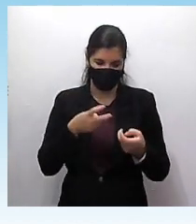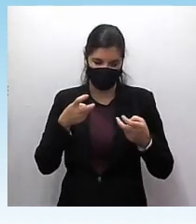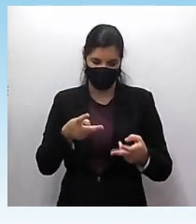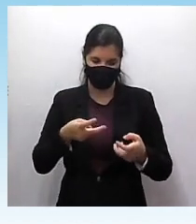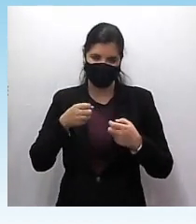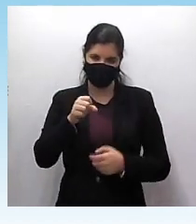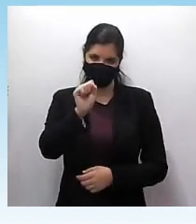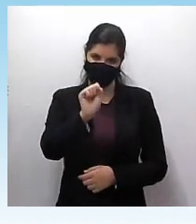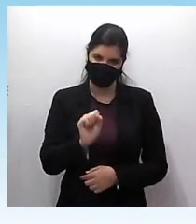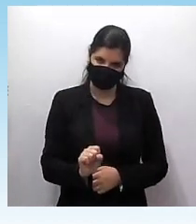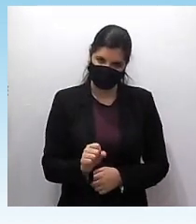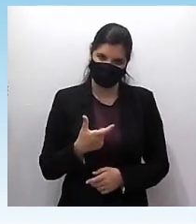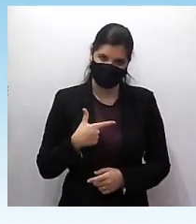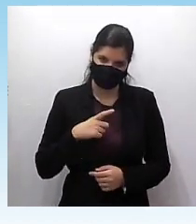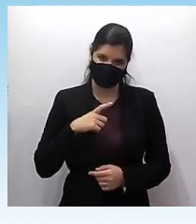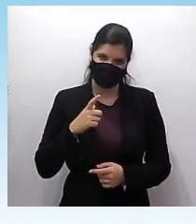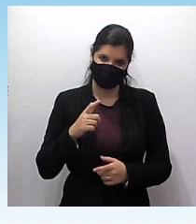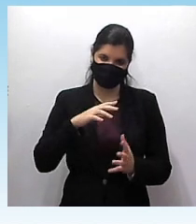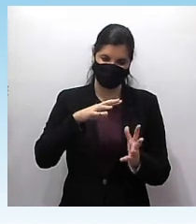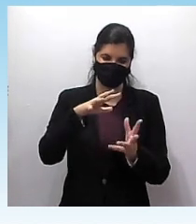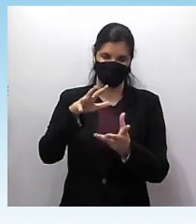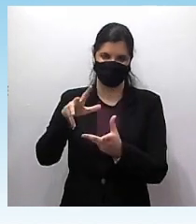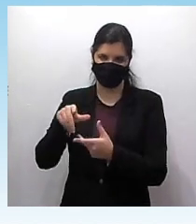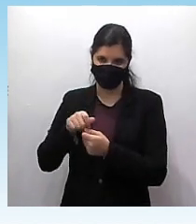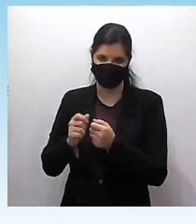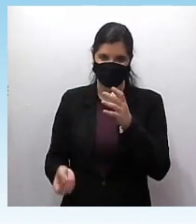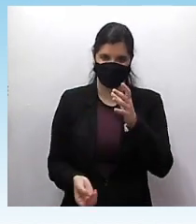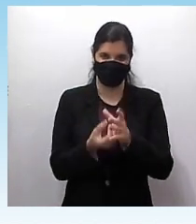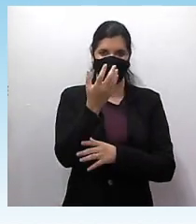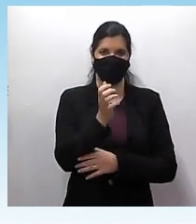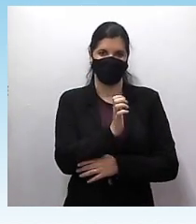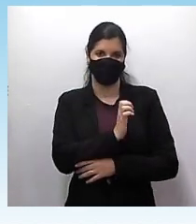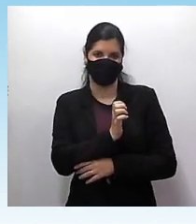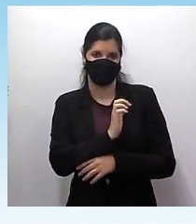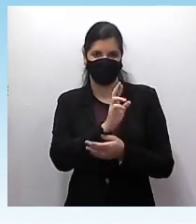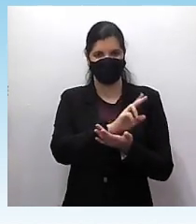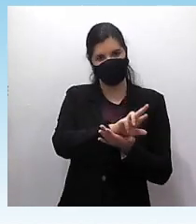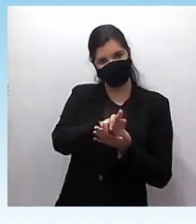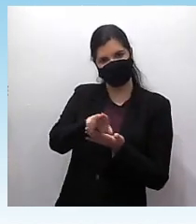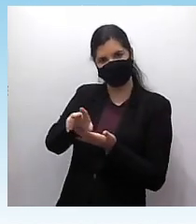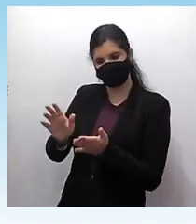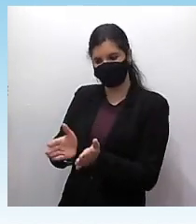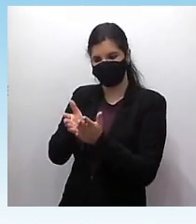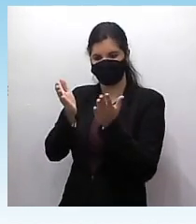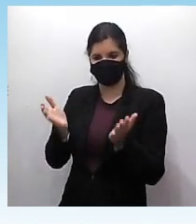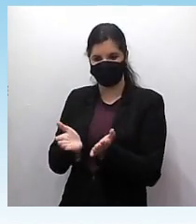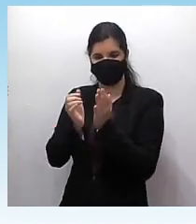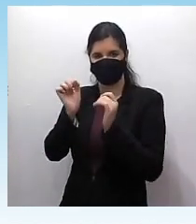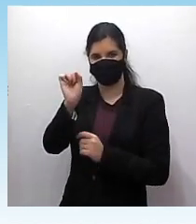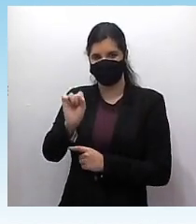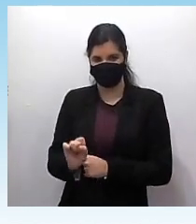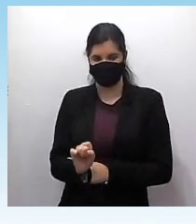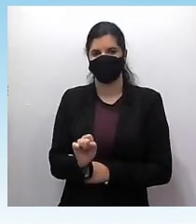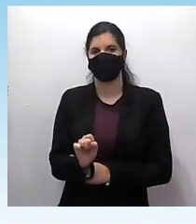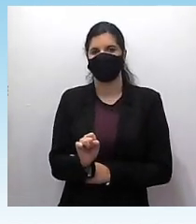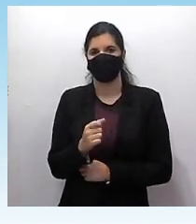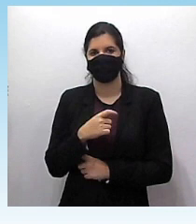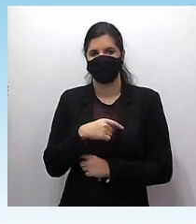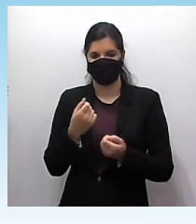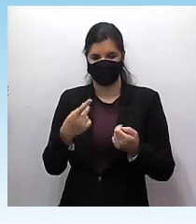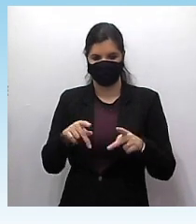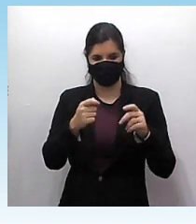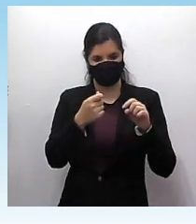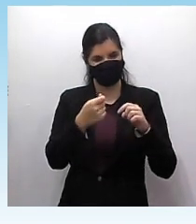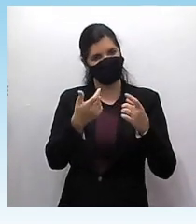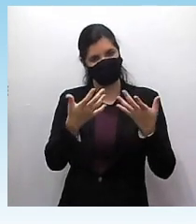e, consequentemente, nós vamos ter um mundo que gerou riqueza para o norte e pobreza para o sul. E aí essa classificação é